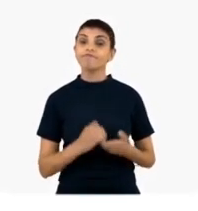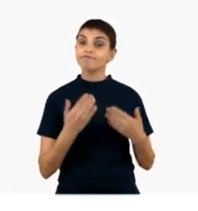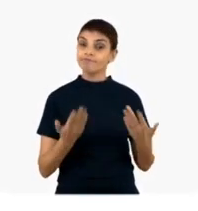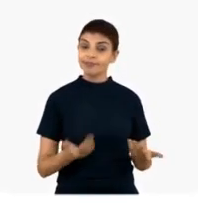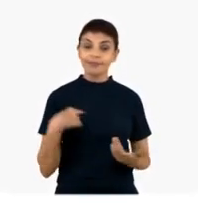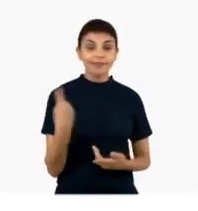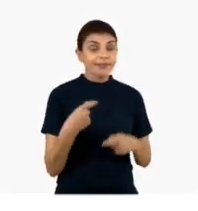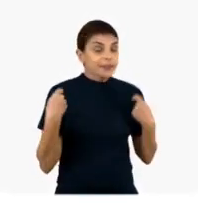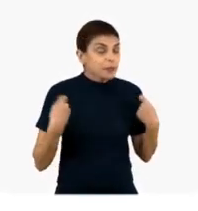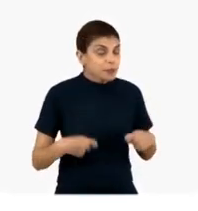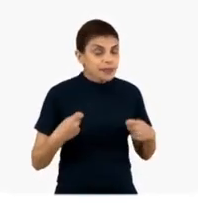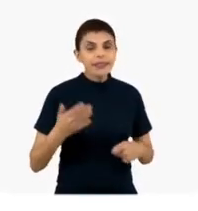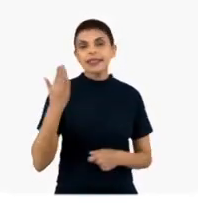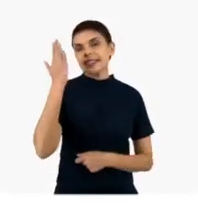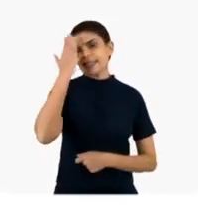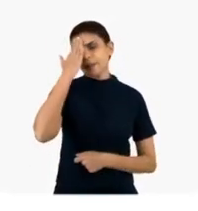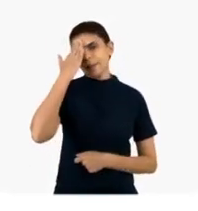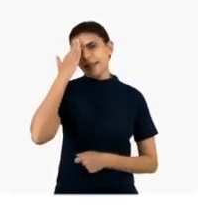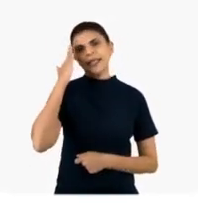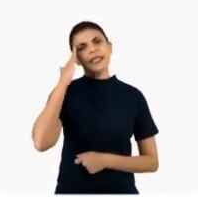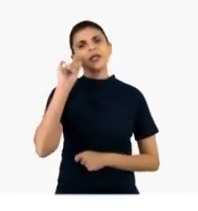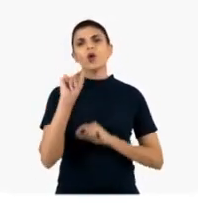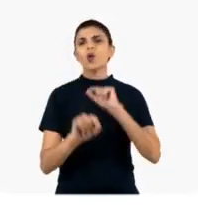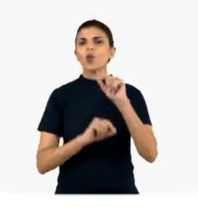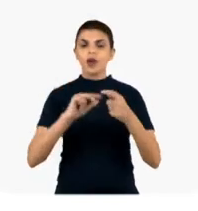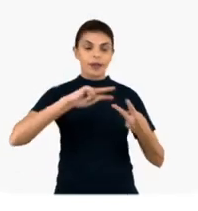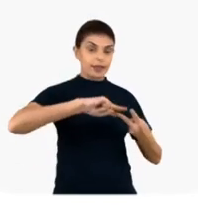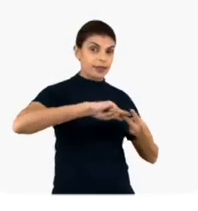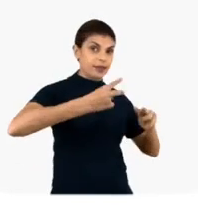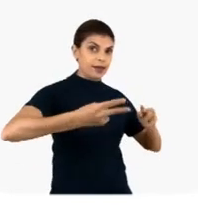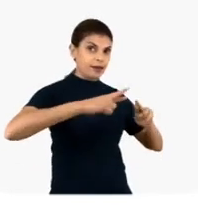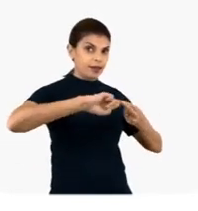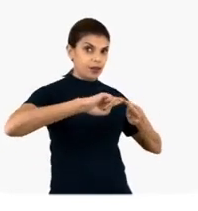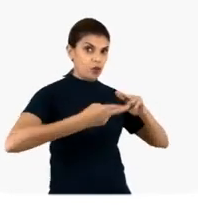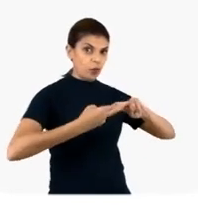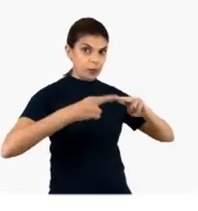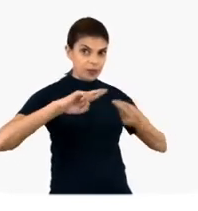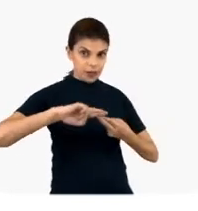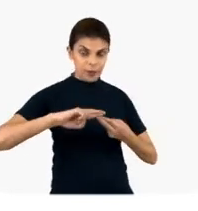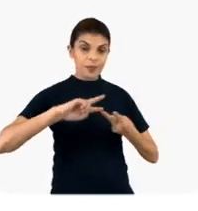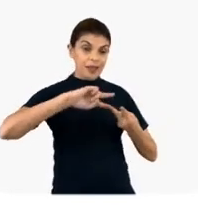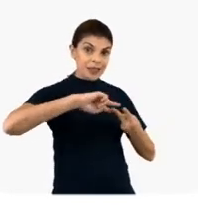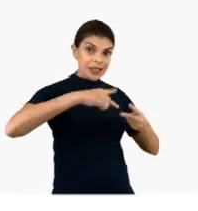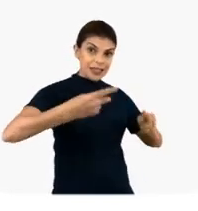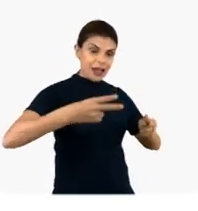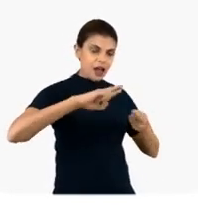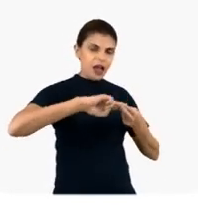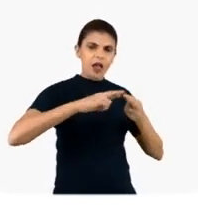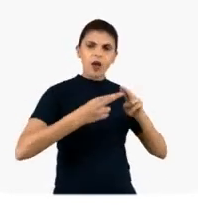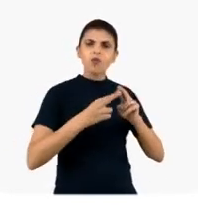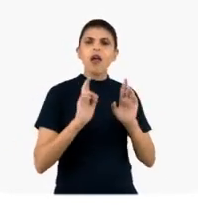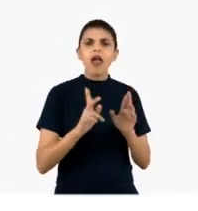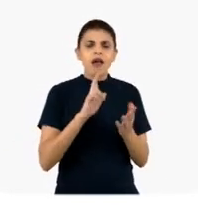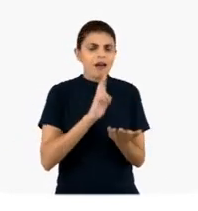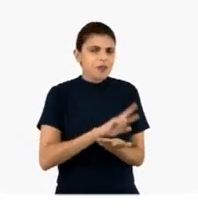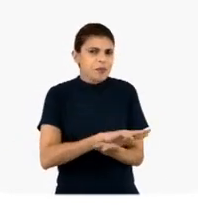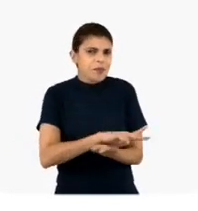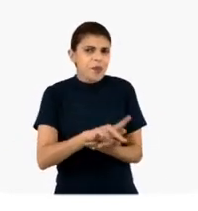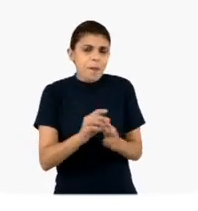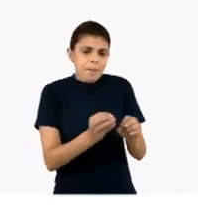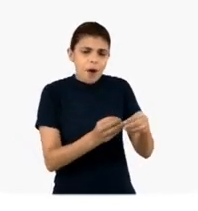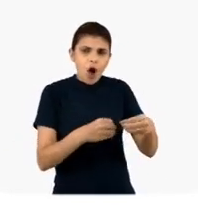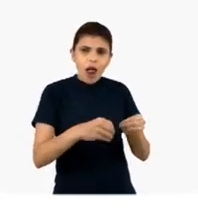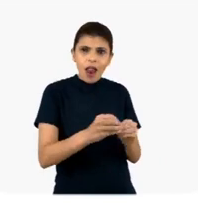É por isso que a gente precisa considerar e entender um pouco o que é o DNA recombinante. O DNA recombinante é todo um conjunto de